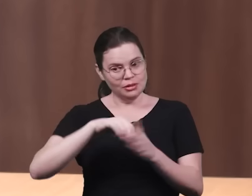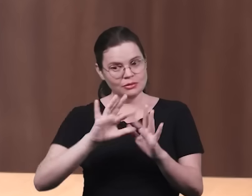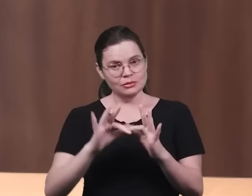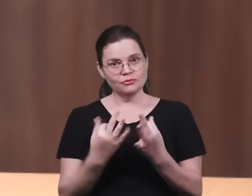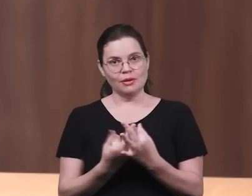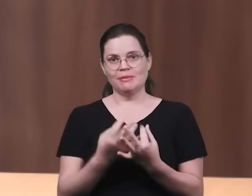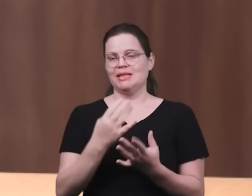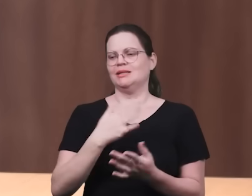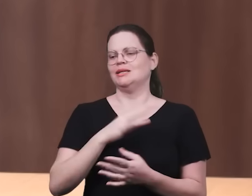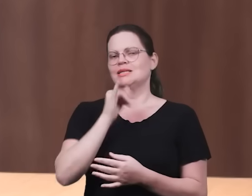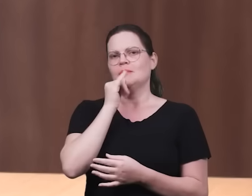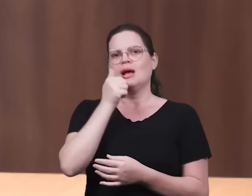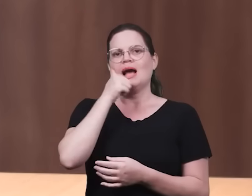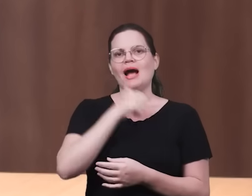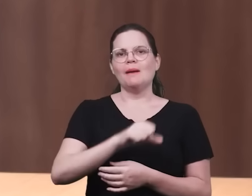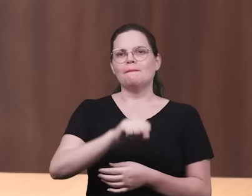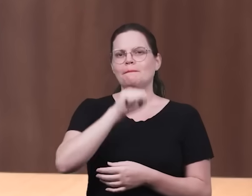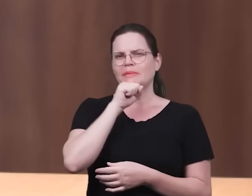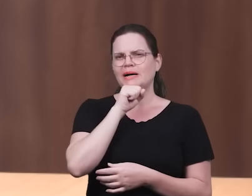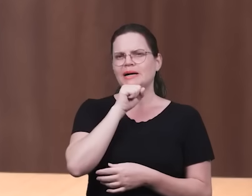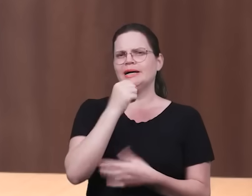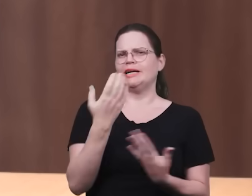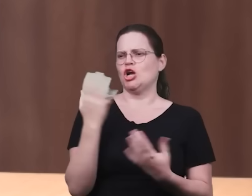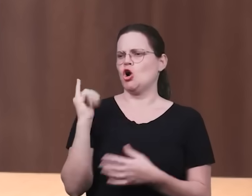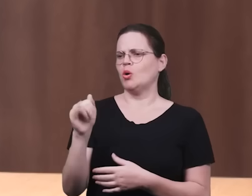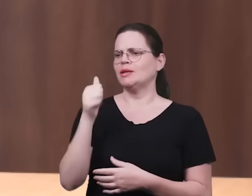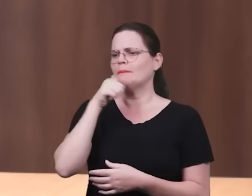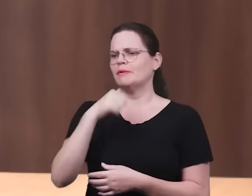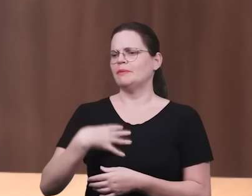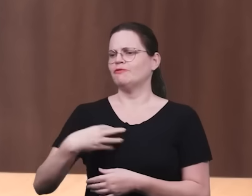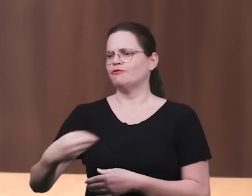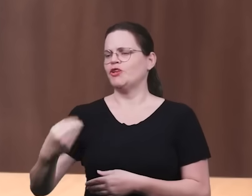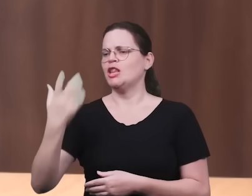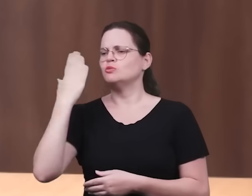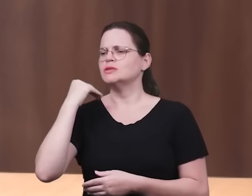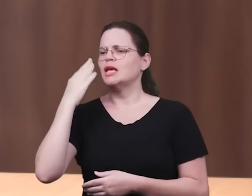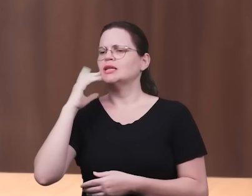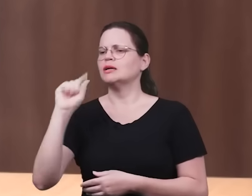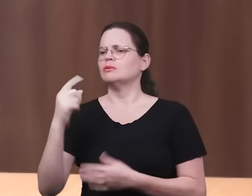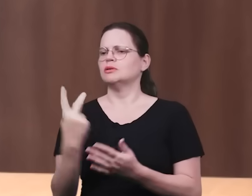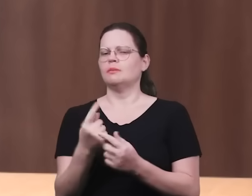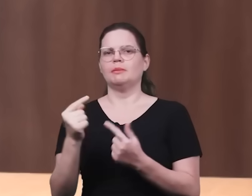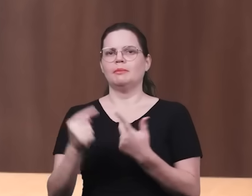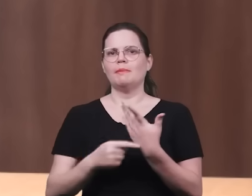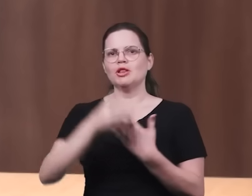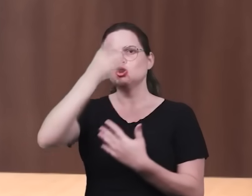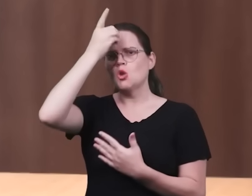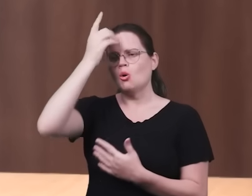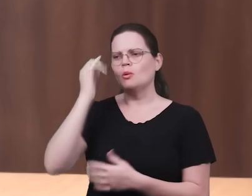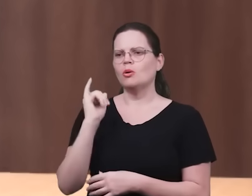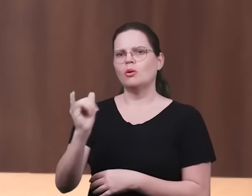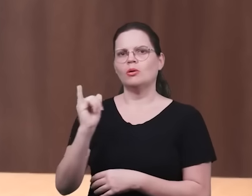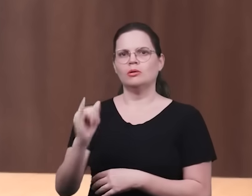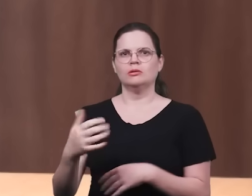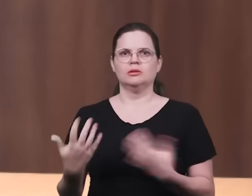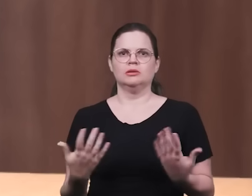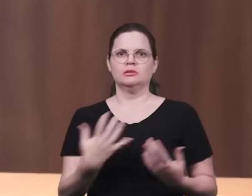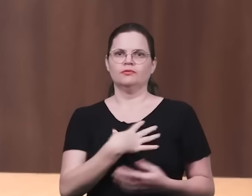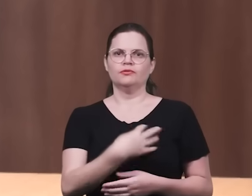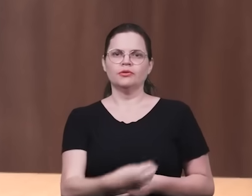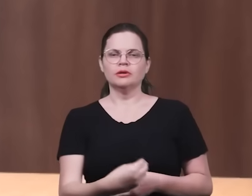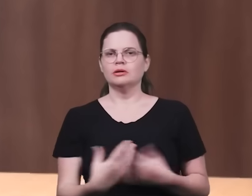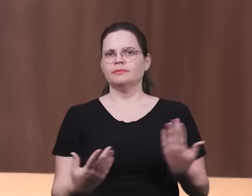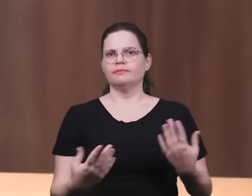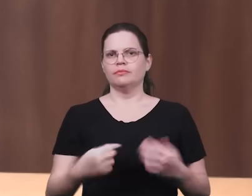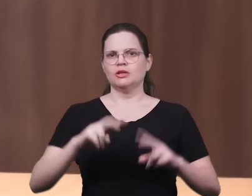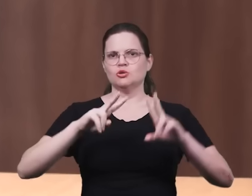verdade. A mãe começa isso sempre deu errado, né? Começa a dirigir a vida da filha, do filho, a